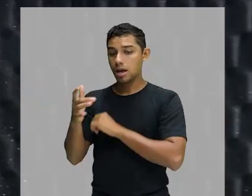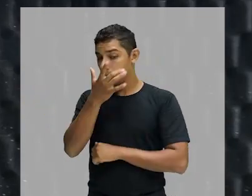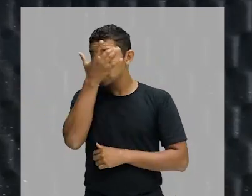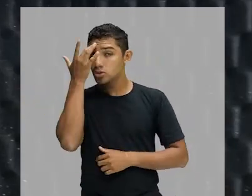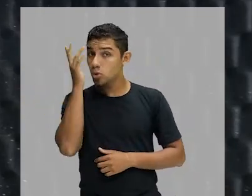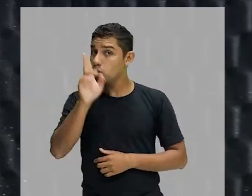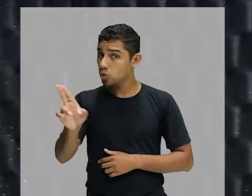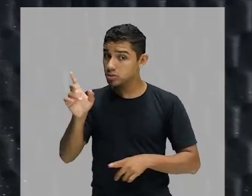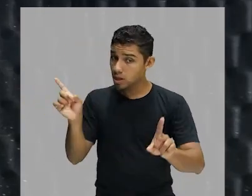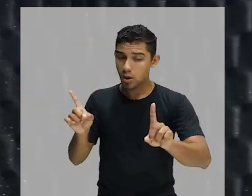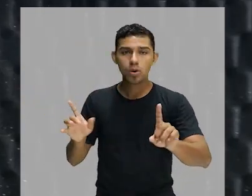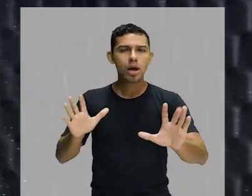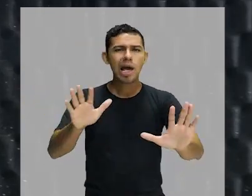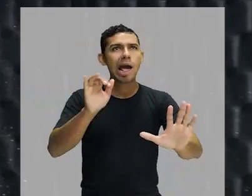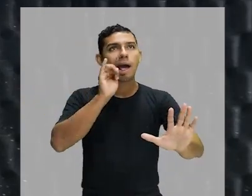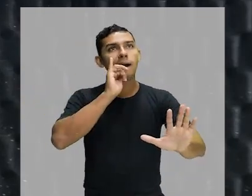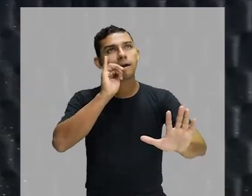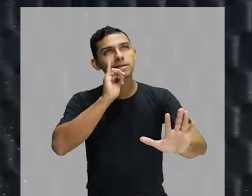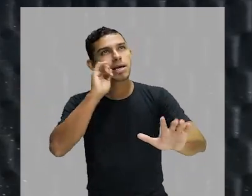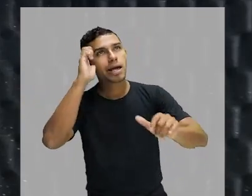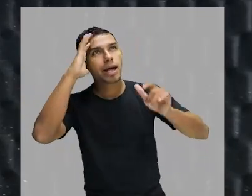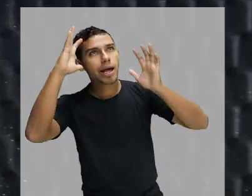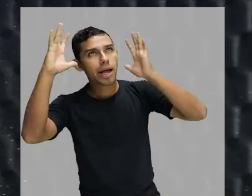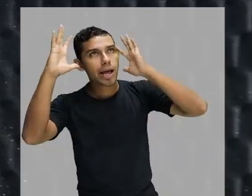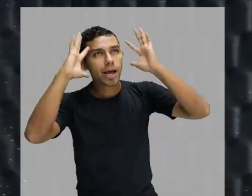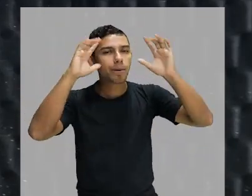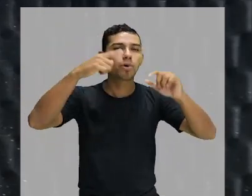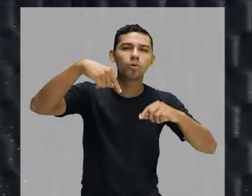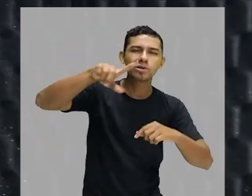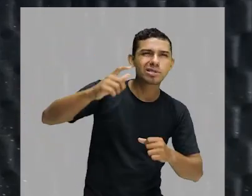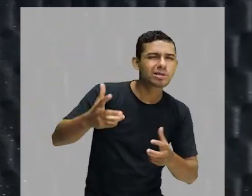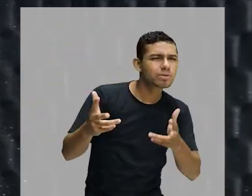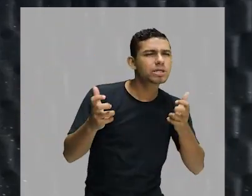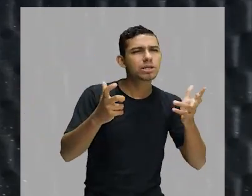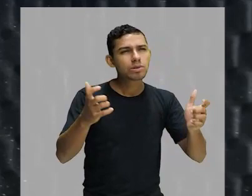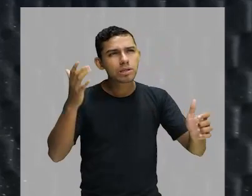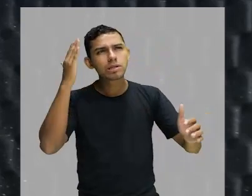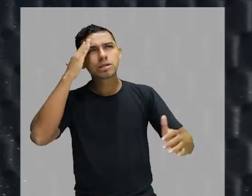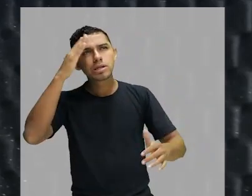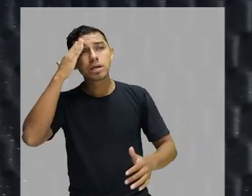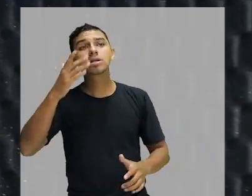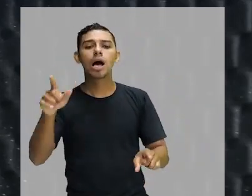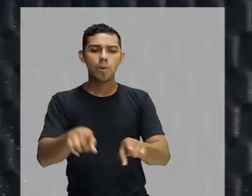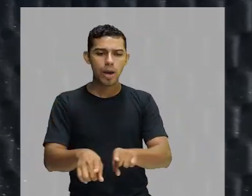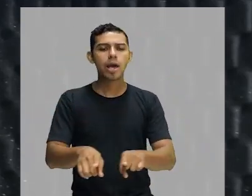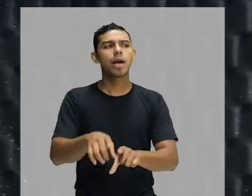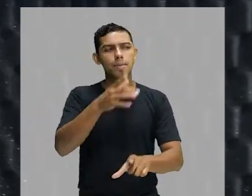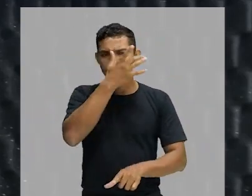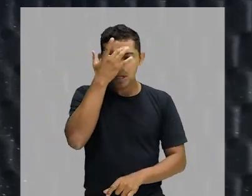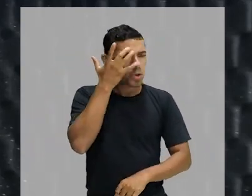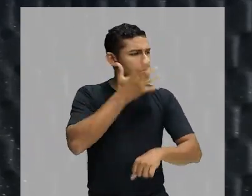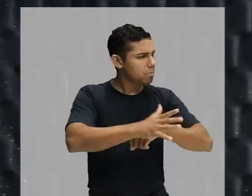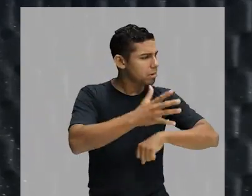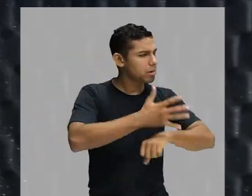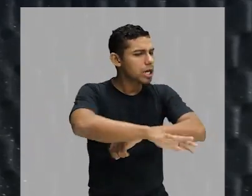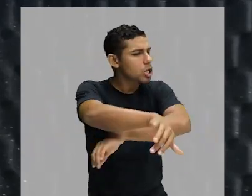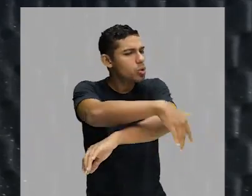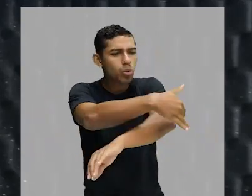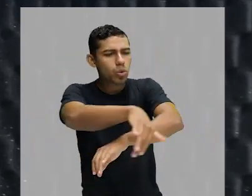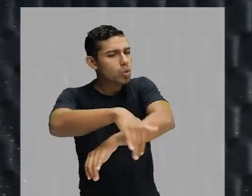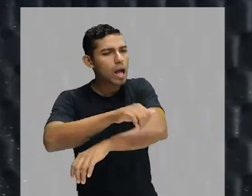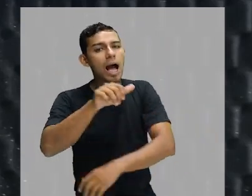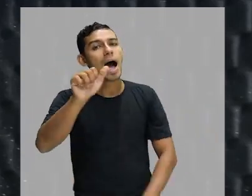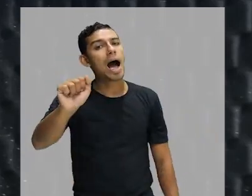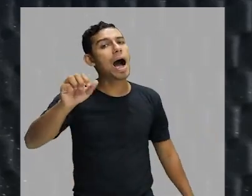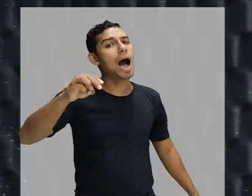fazem uso. Estou só querendo mostrar para vocês uma forma didática de dizer que até pessoas que praticam alguma modalidade esportiva